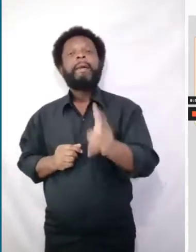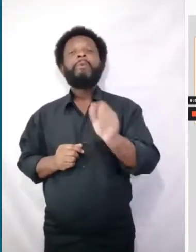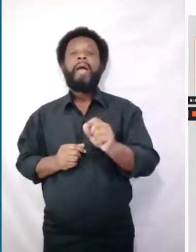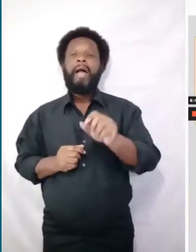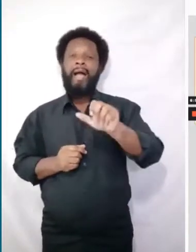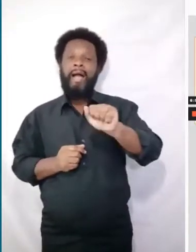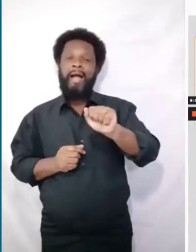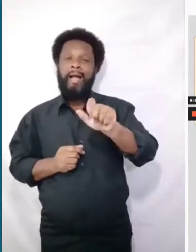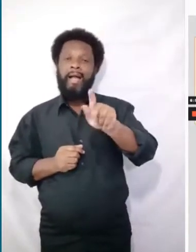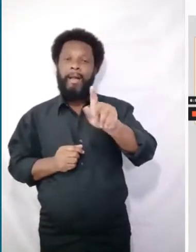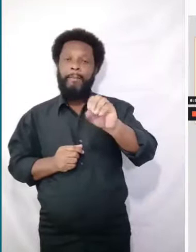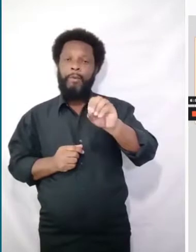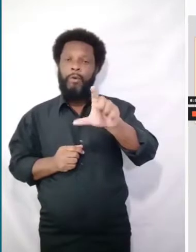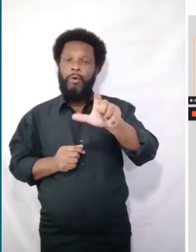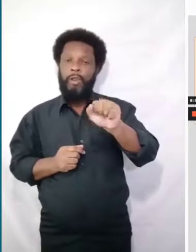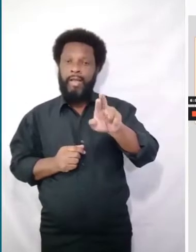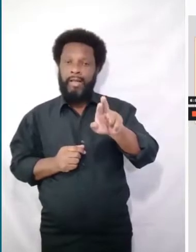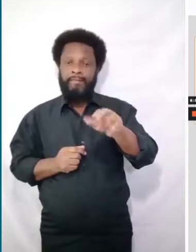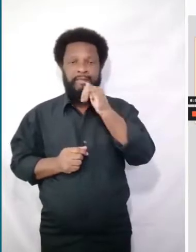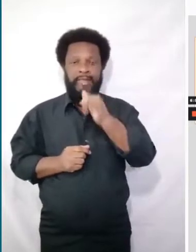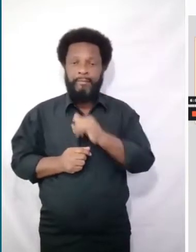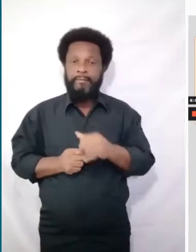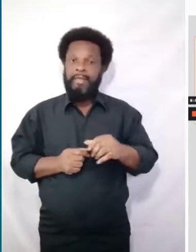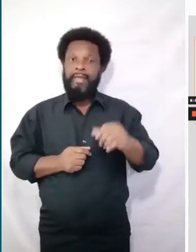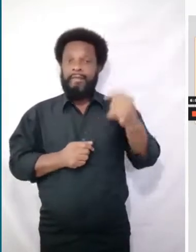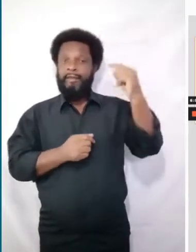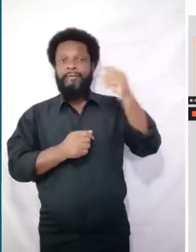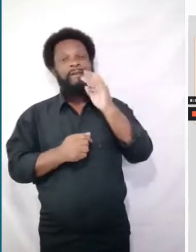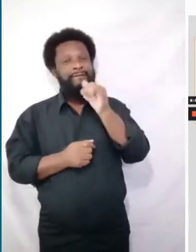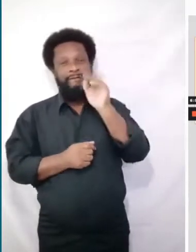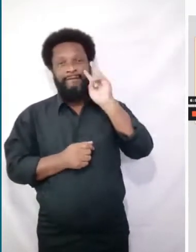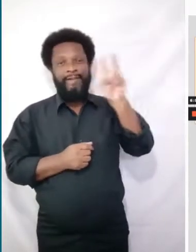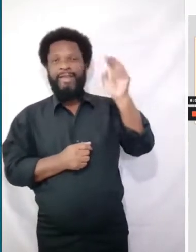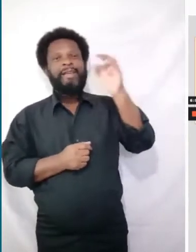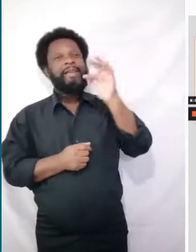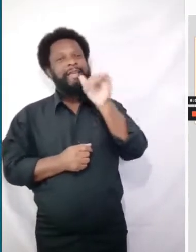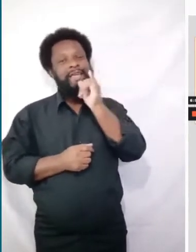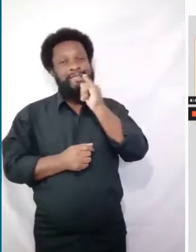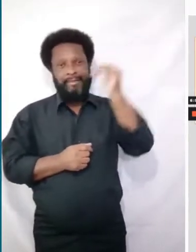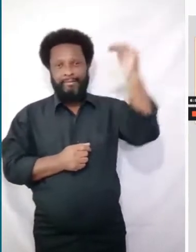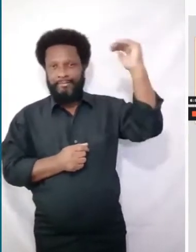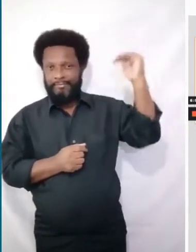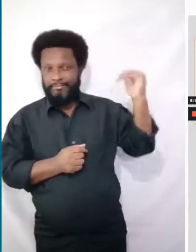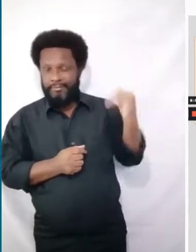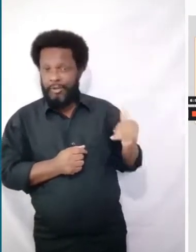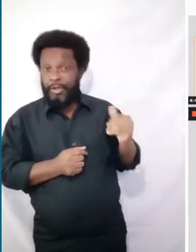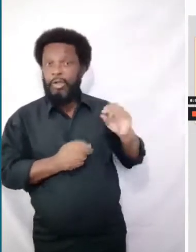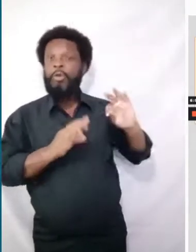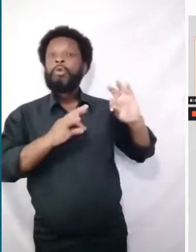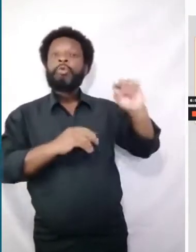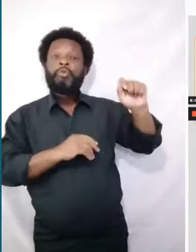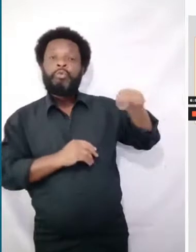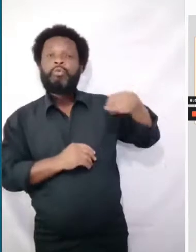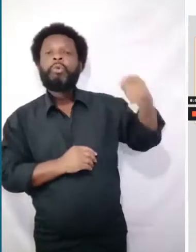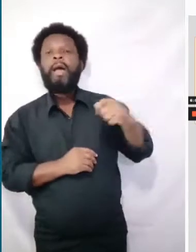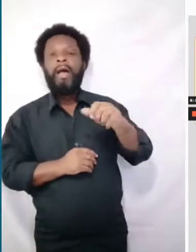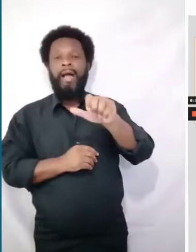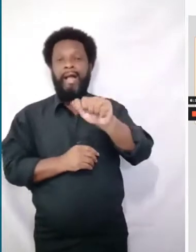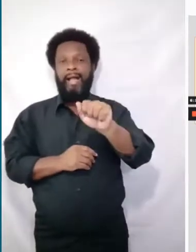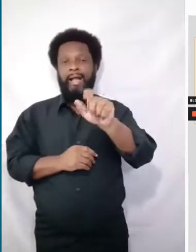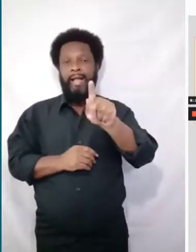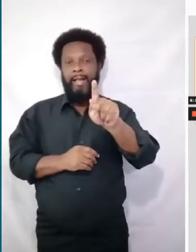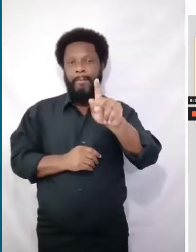chama de homonucleares, são sempre moléculas apolares. Então pensa, F2, Cl2, Br2 e 2 são